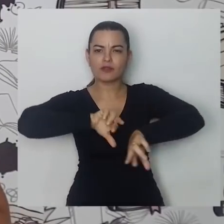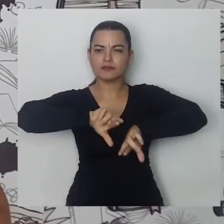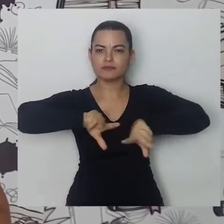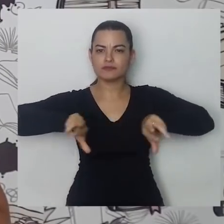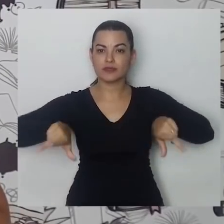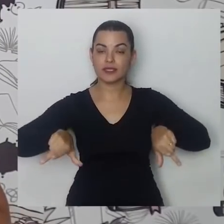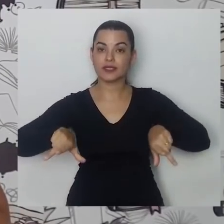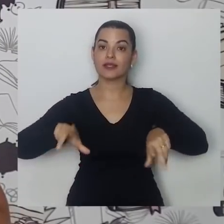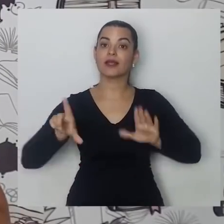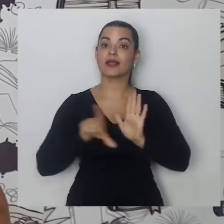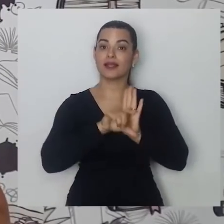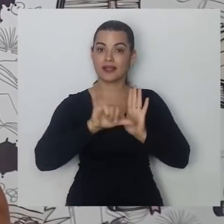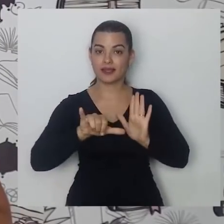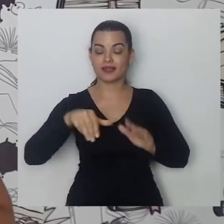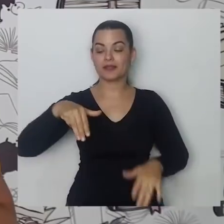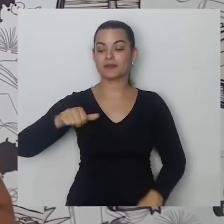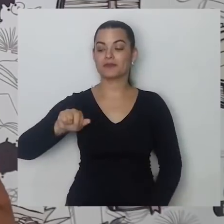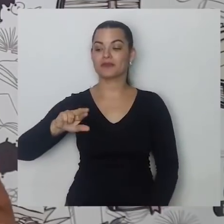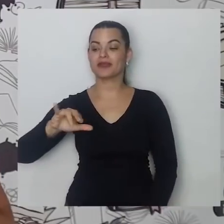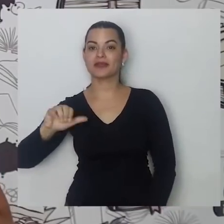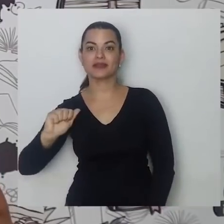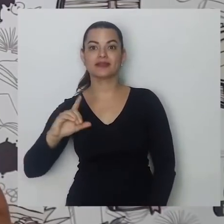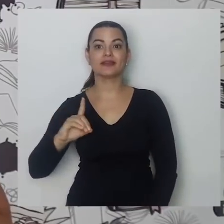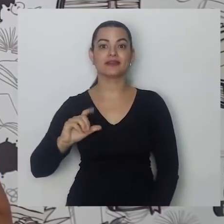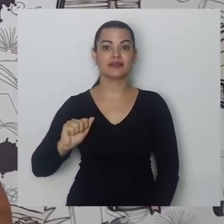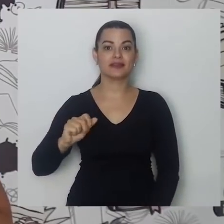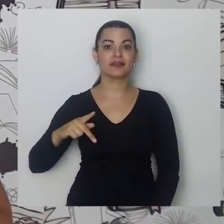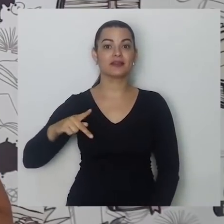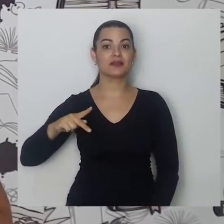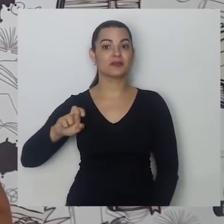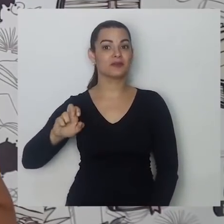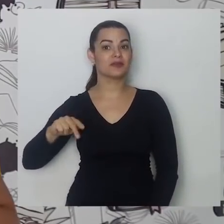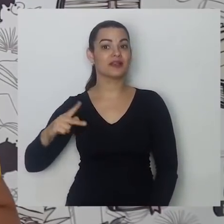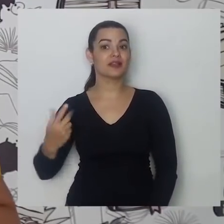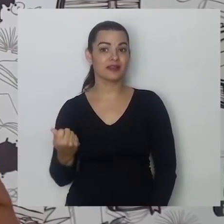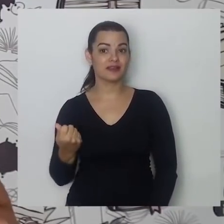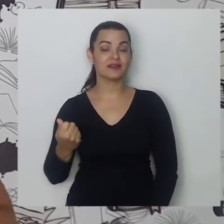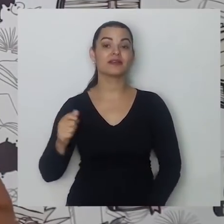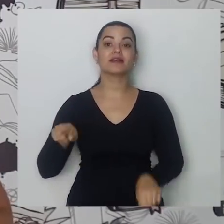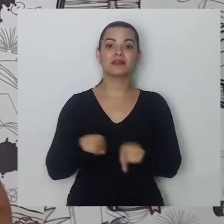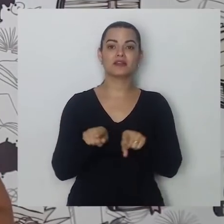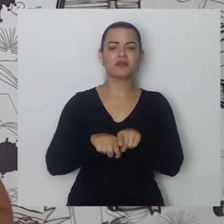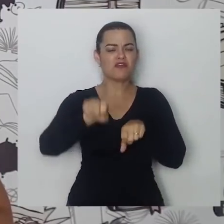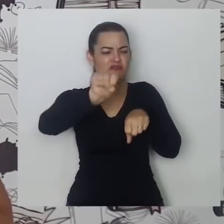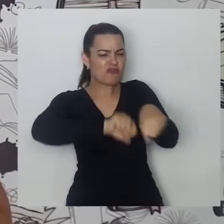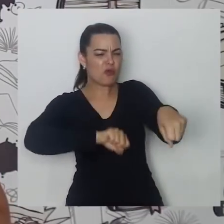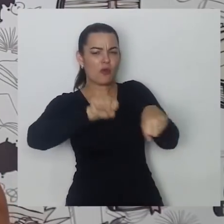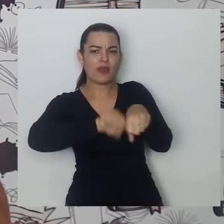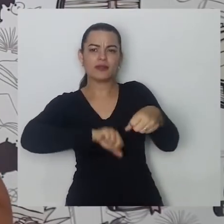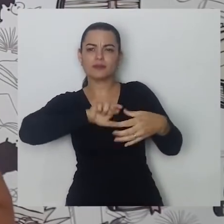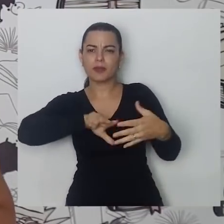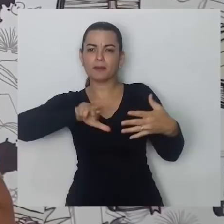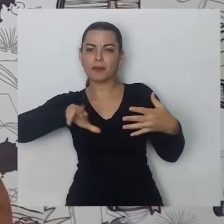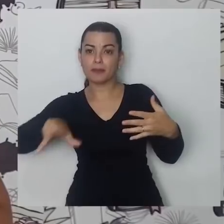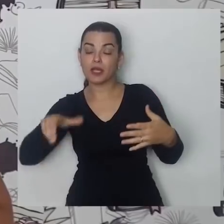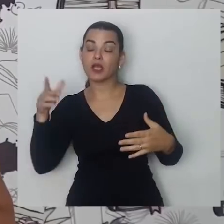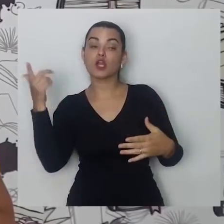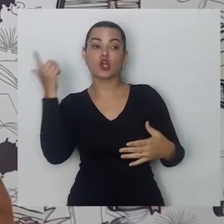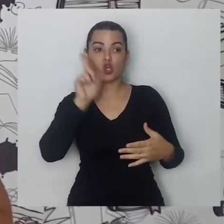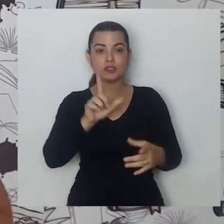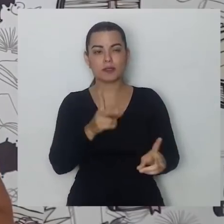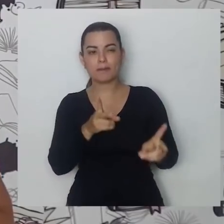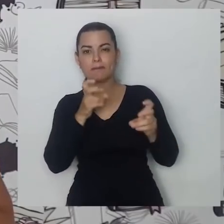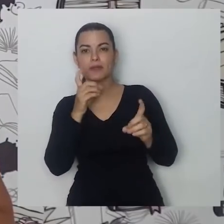falar sobre a Lei Maria da Penha e sobre alguns tipos de violência que podem ser identificadas e não estão